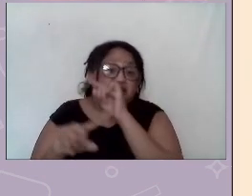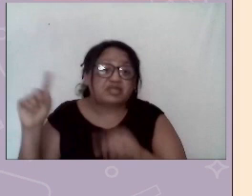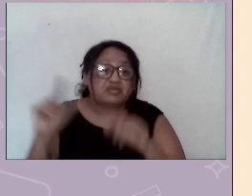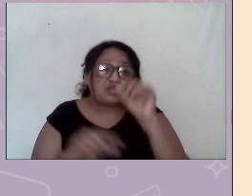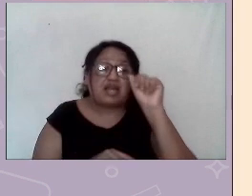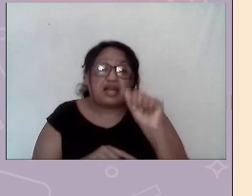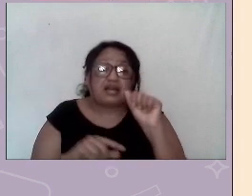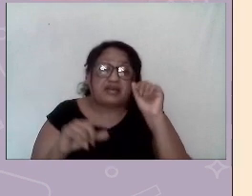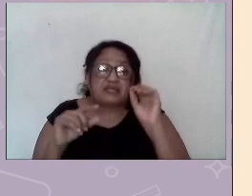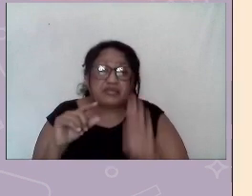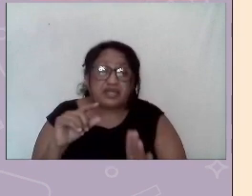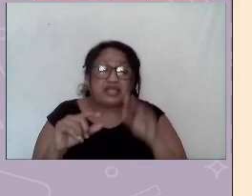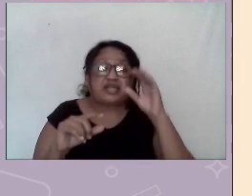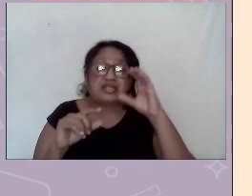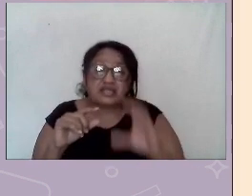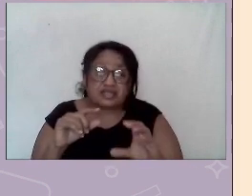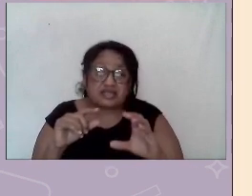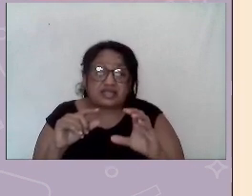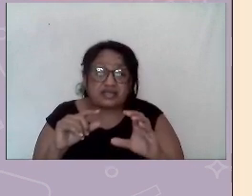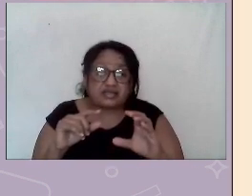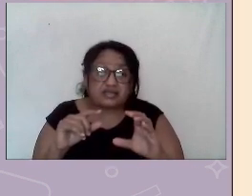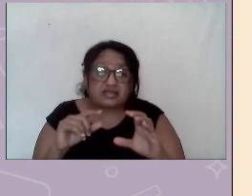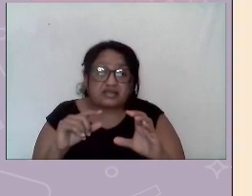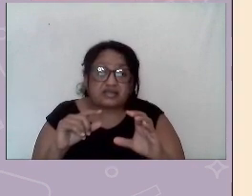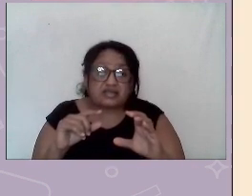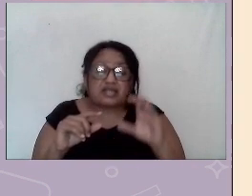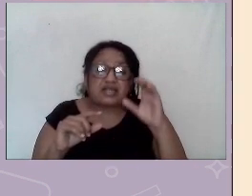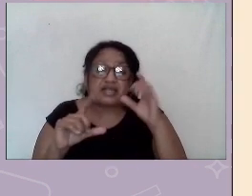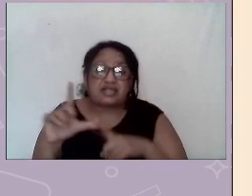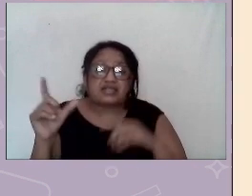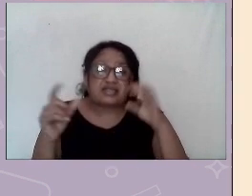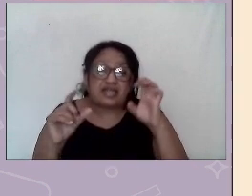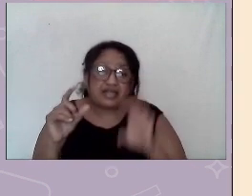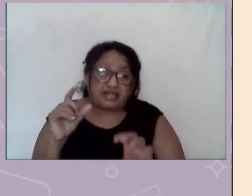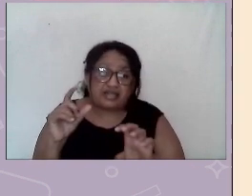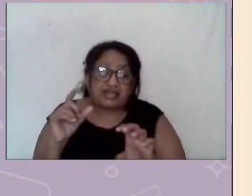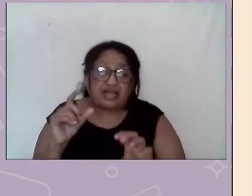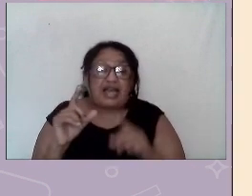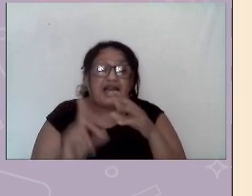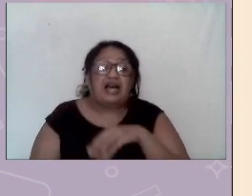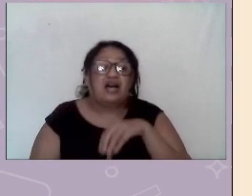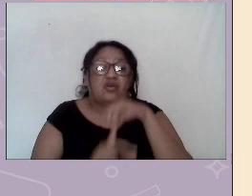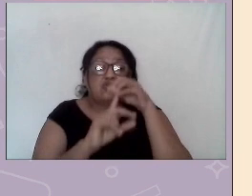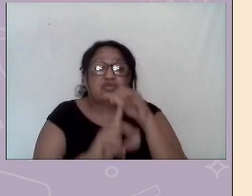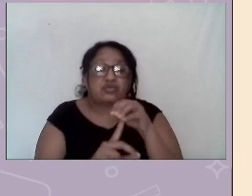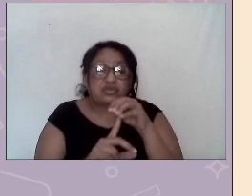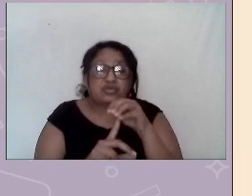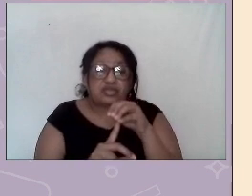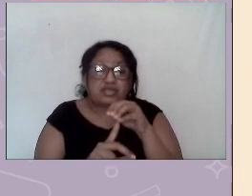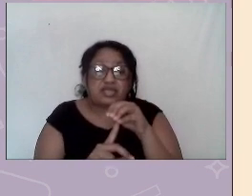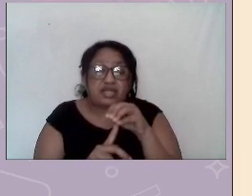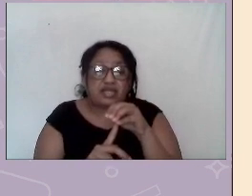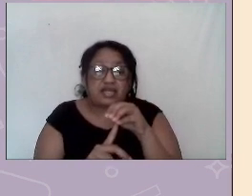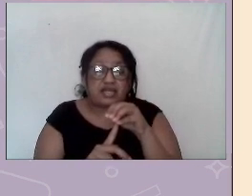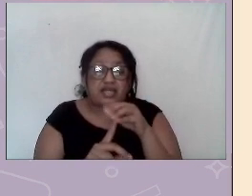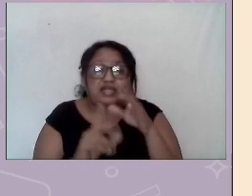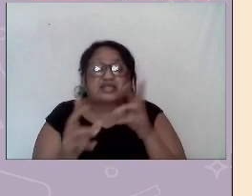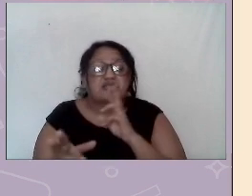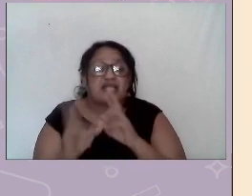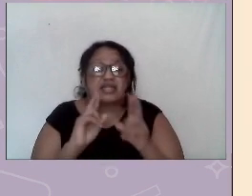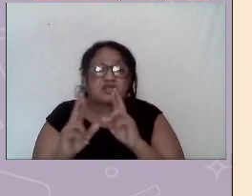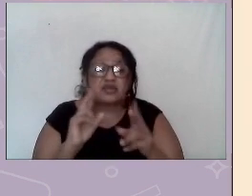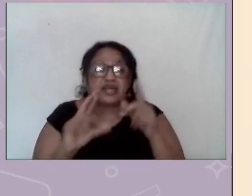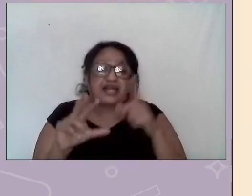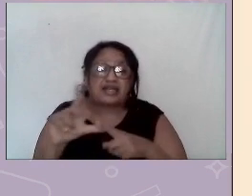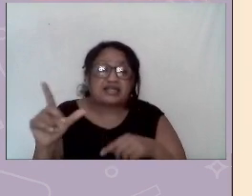a letra C e a letra E a única possibilidade aqui de resposta é